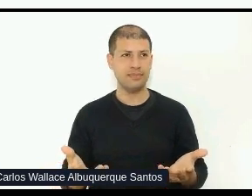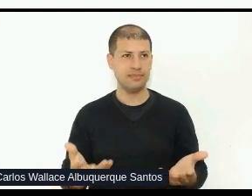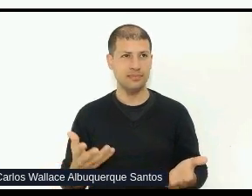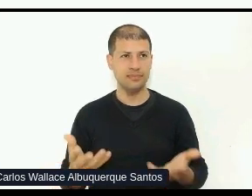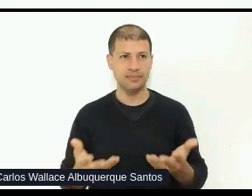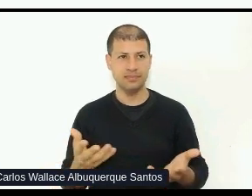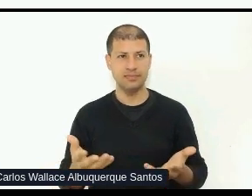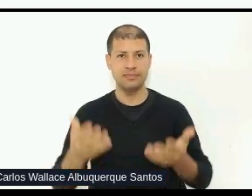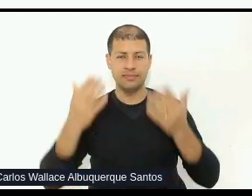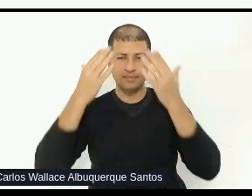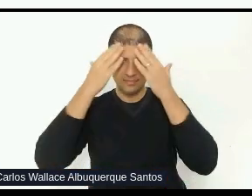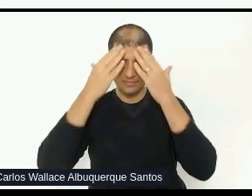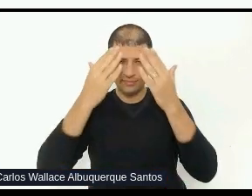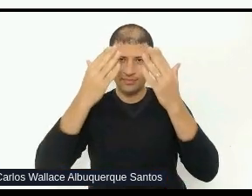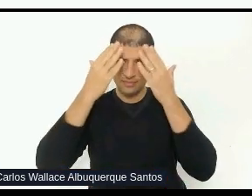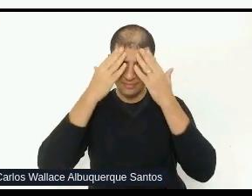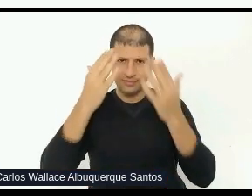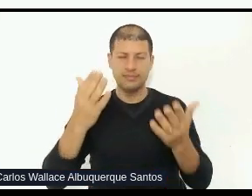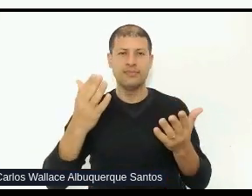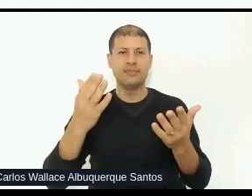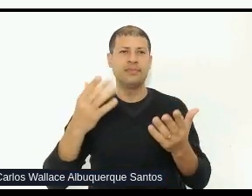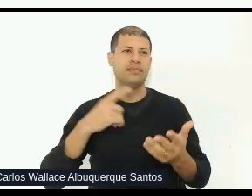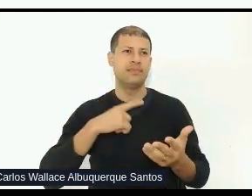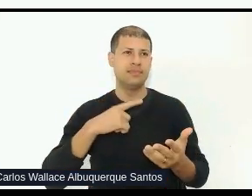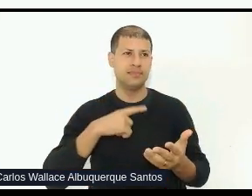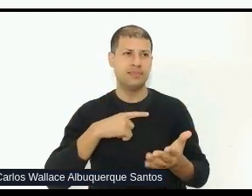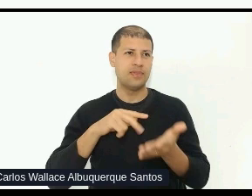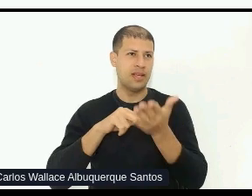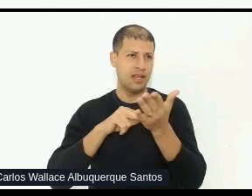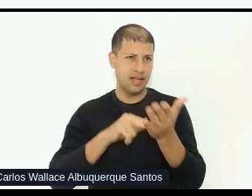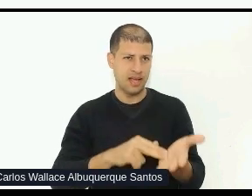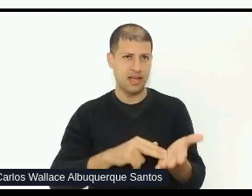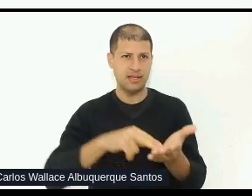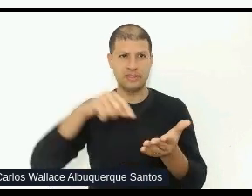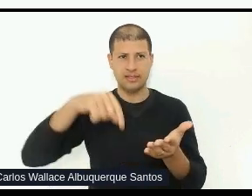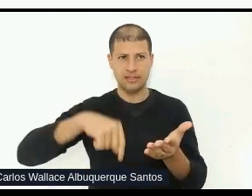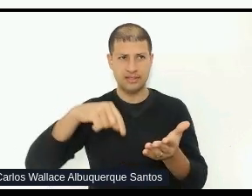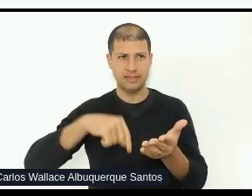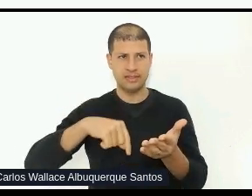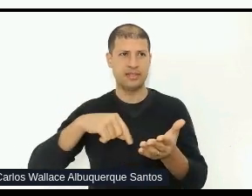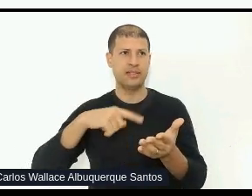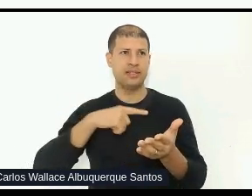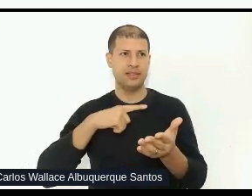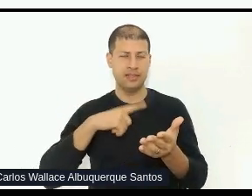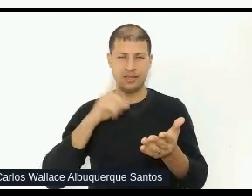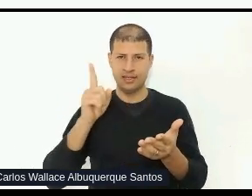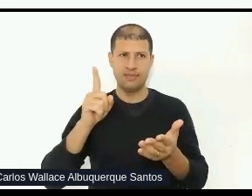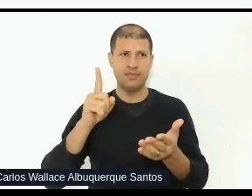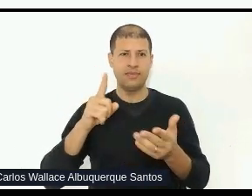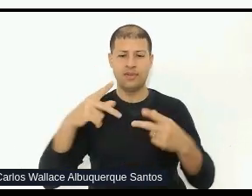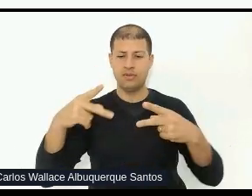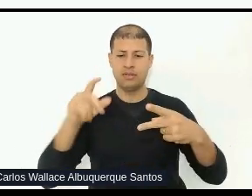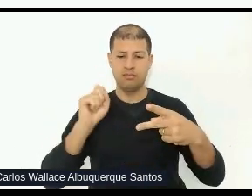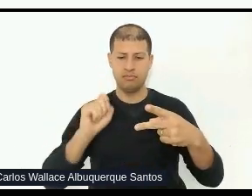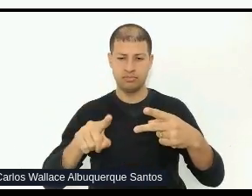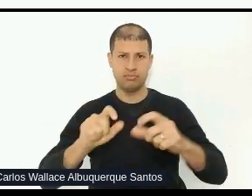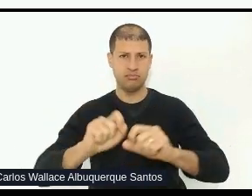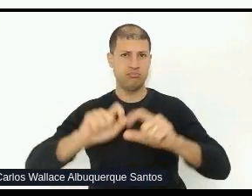uns agradecimentos. Tem a carta aqui em cima, tem o link para a